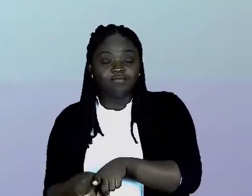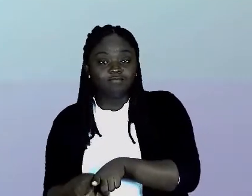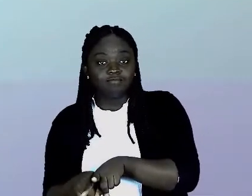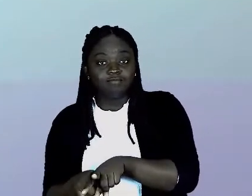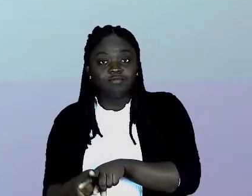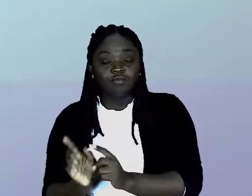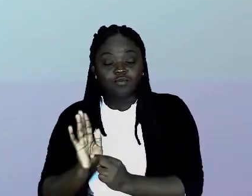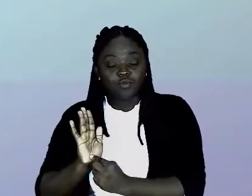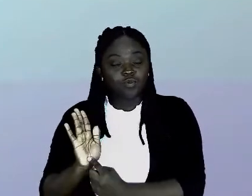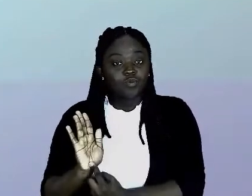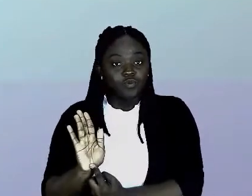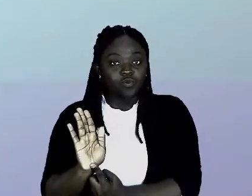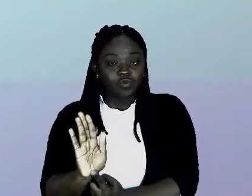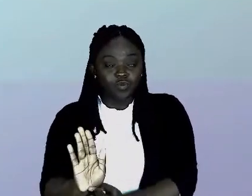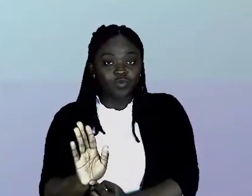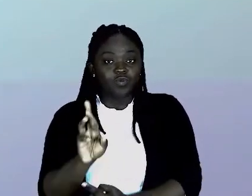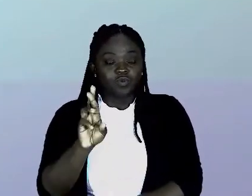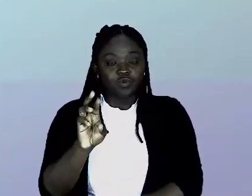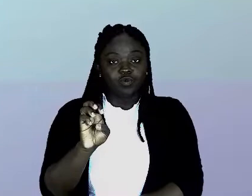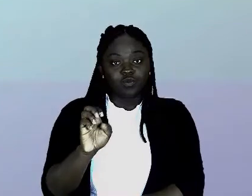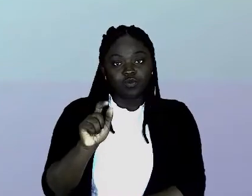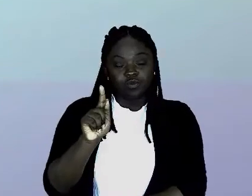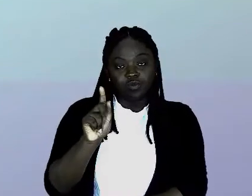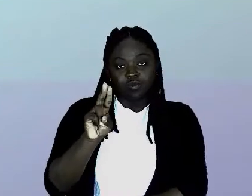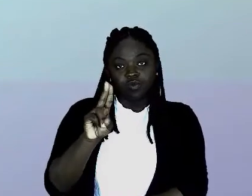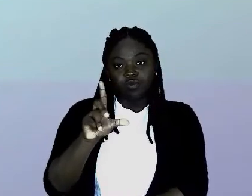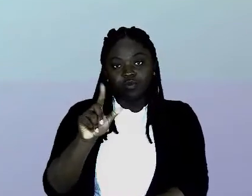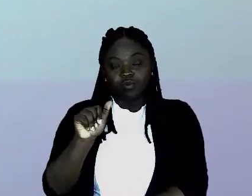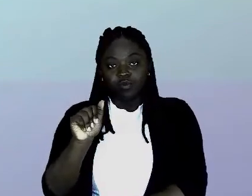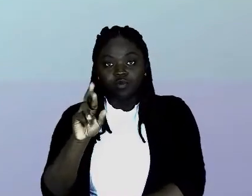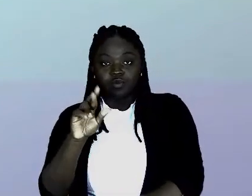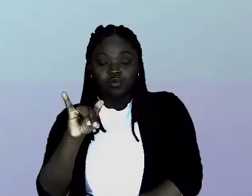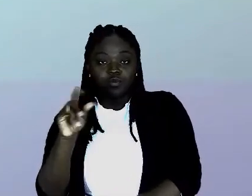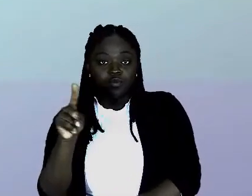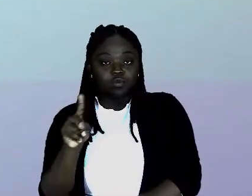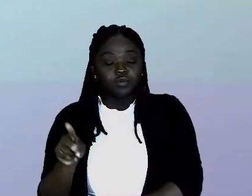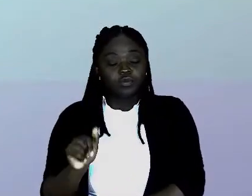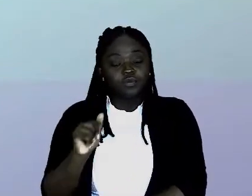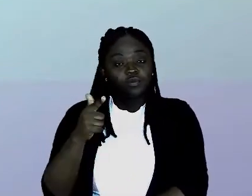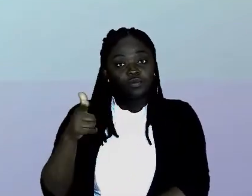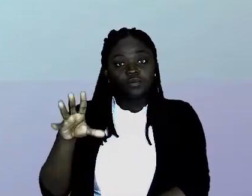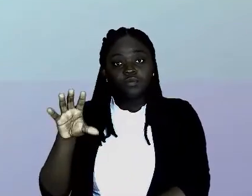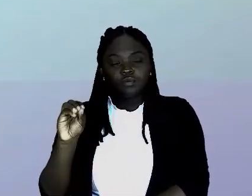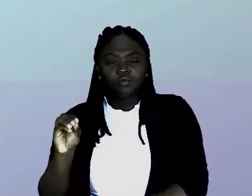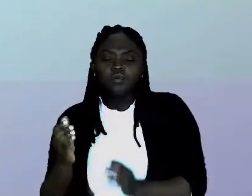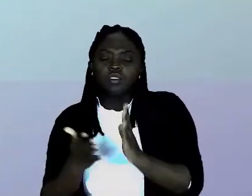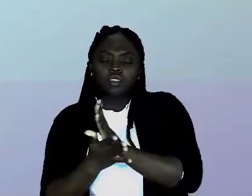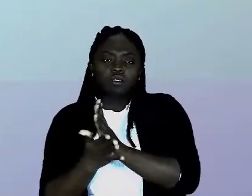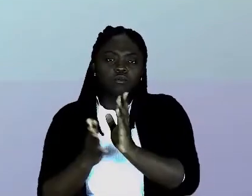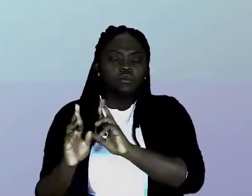omissão, com pequenas particularidades que veremos pontualmente.